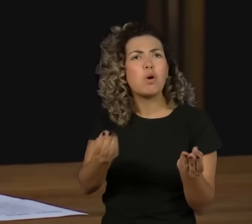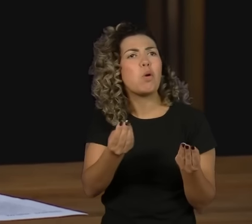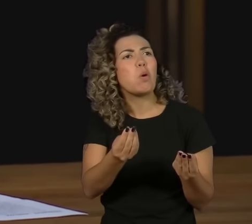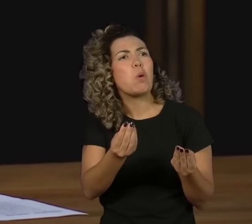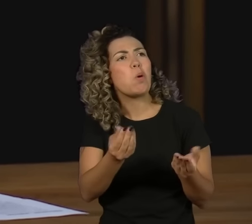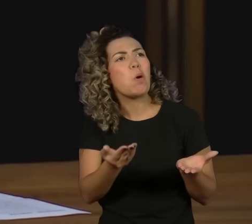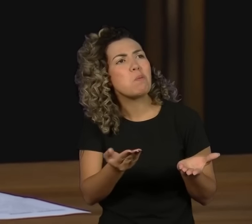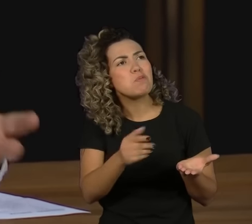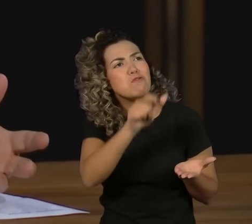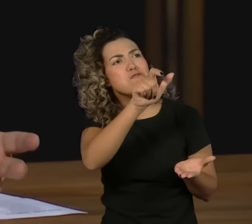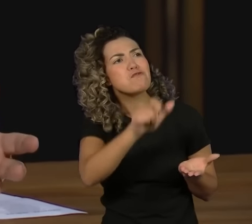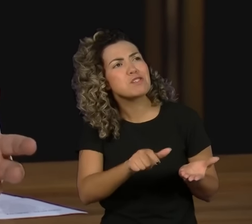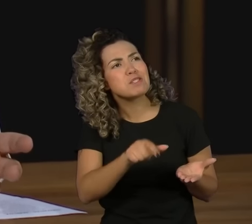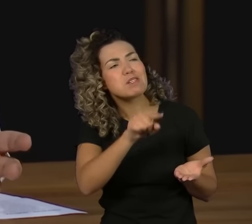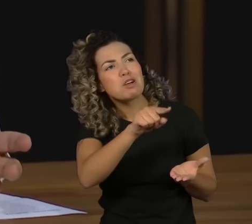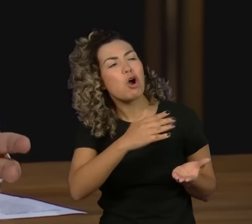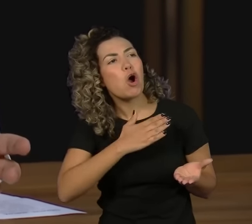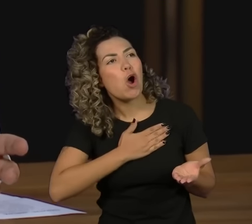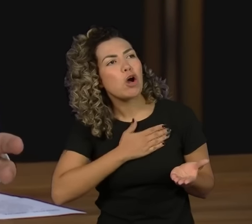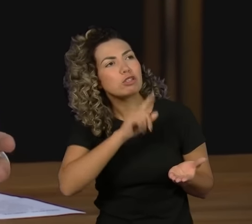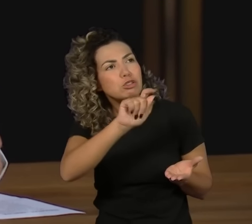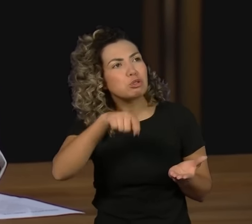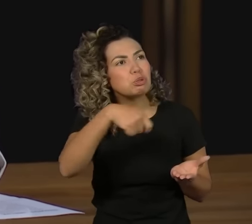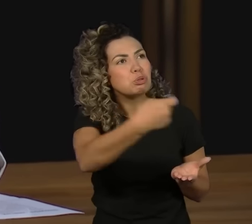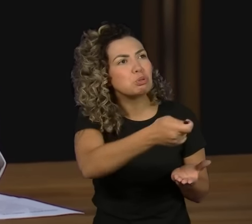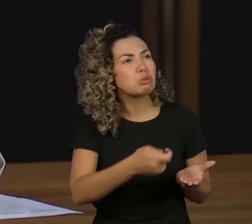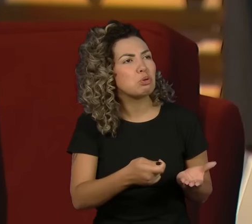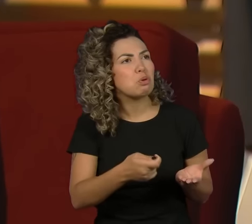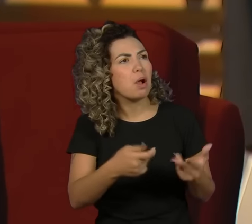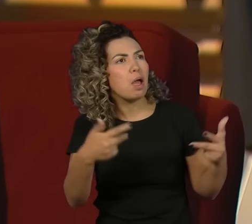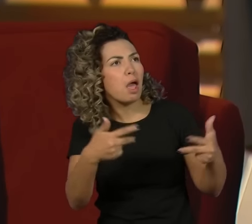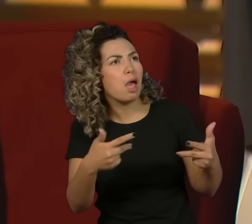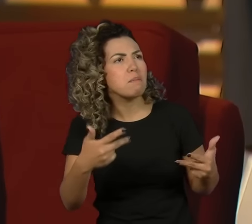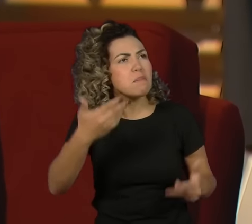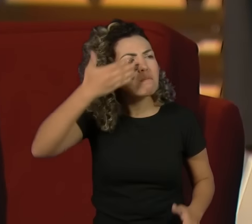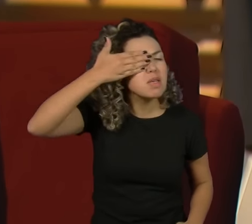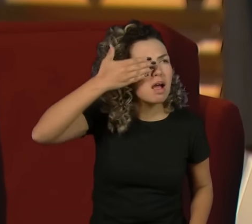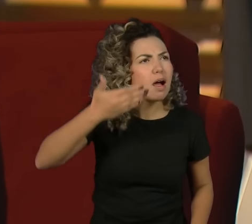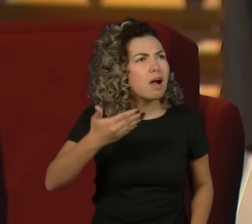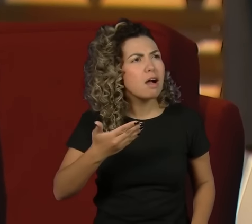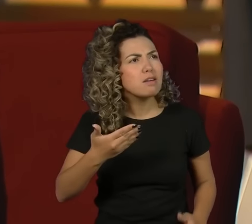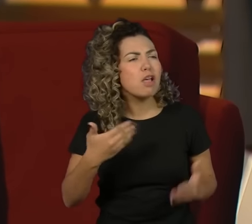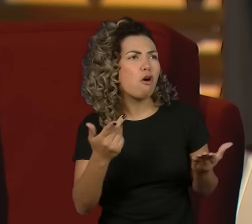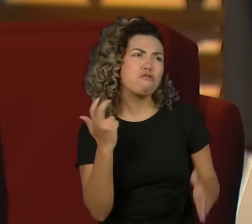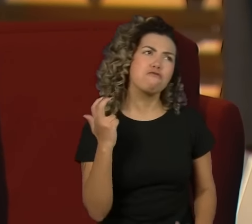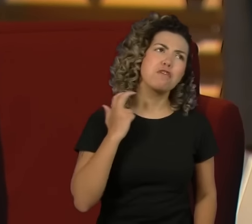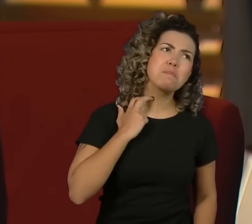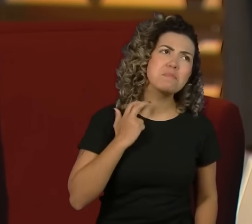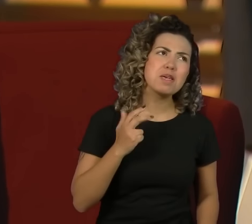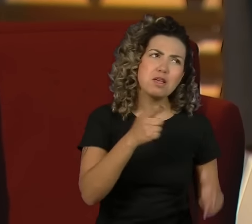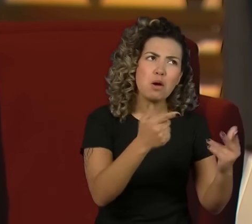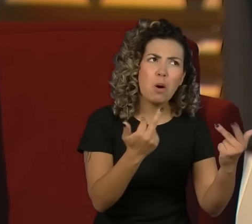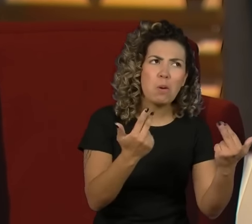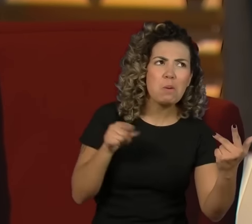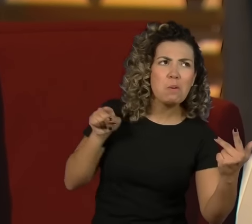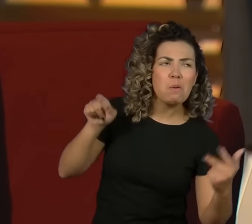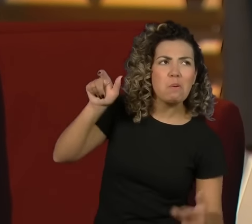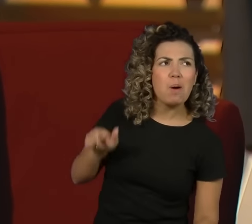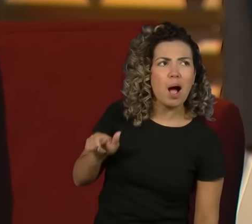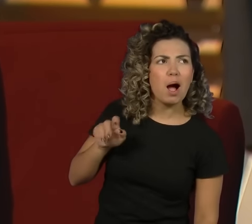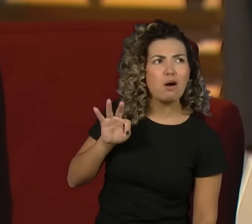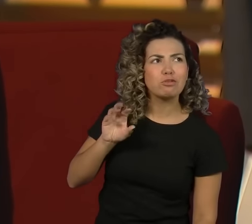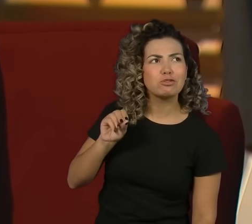pirata, um vampiro, como o Torquato? É. Qual você prefere? Nossa, sobre Torquato